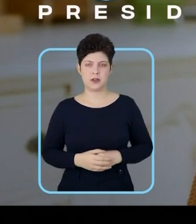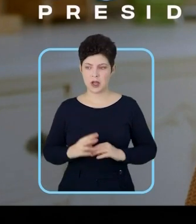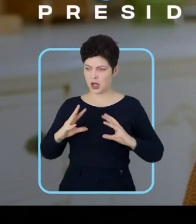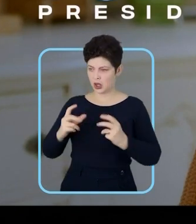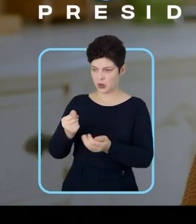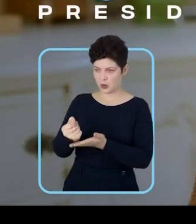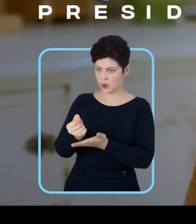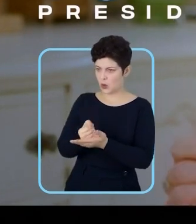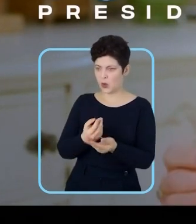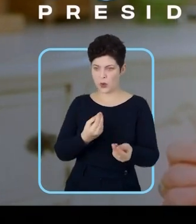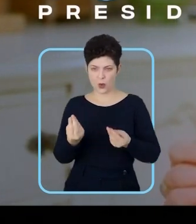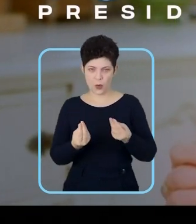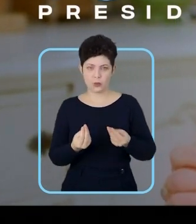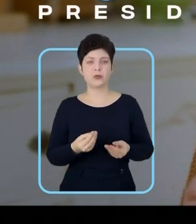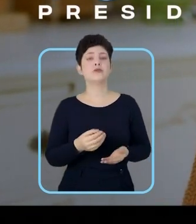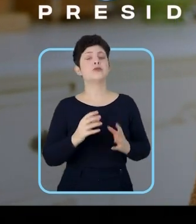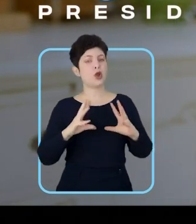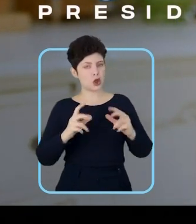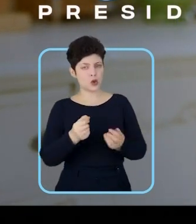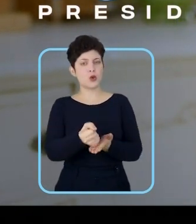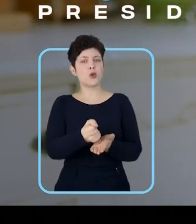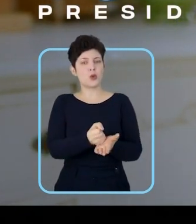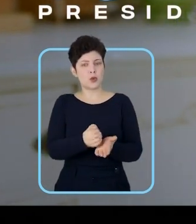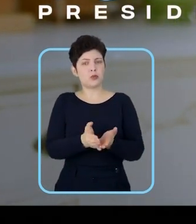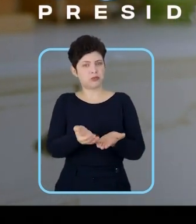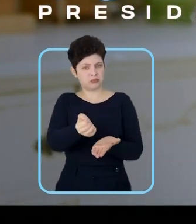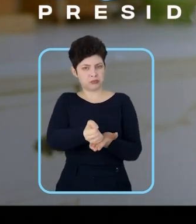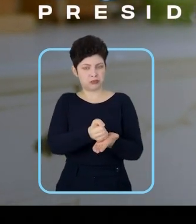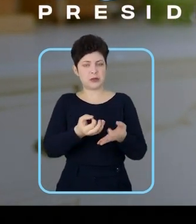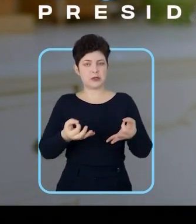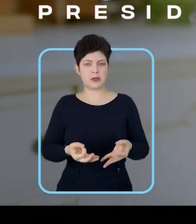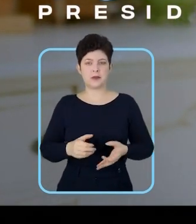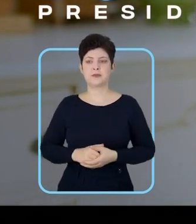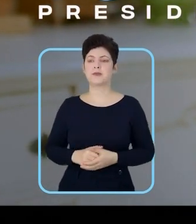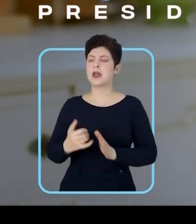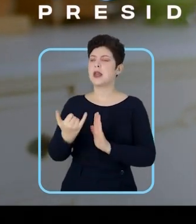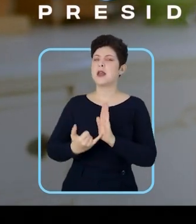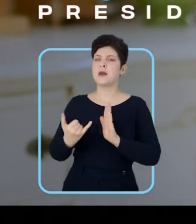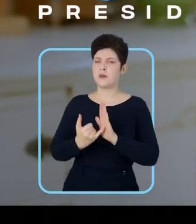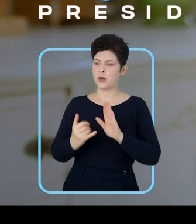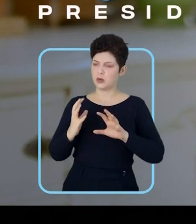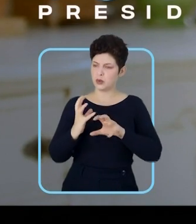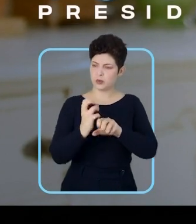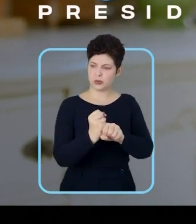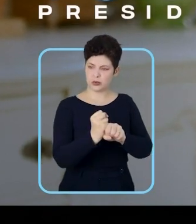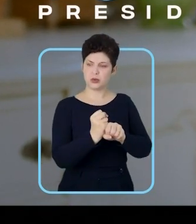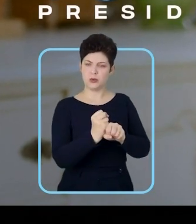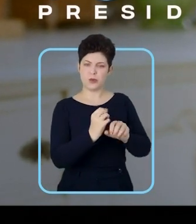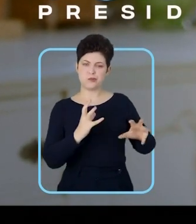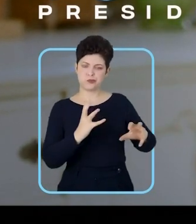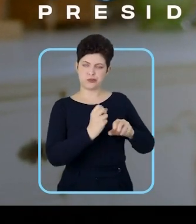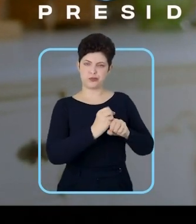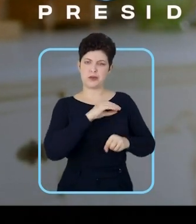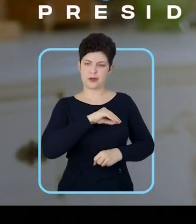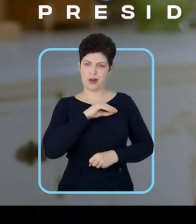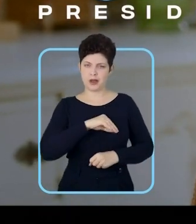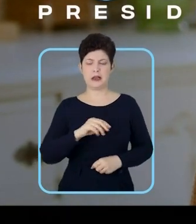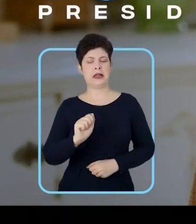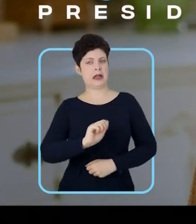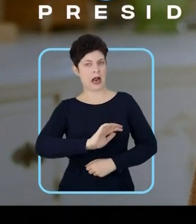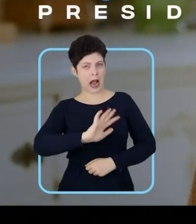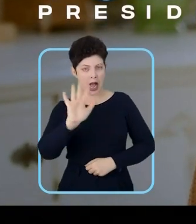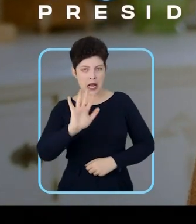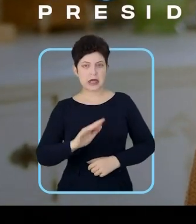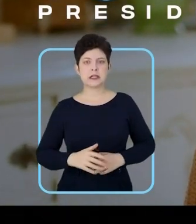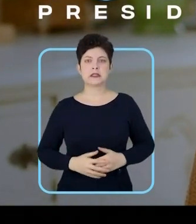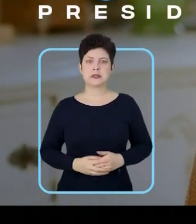de opinião. Eu mudei de opinião depois que eu vi as barbaridades que ele fez na condução da pandemia, na maneira desrespeitosa como ele trata as mulheres,